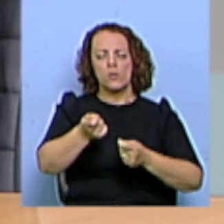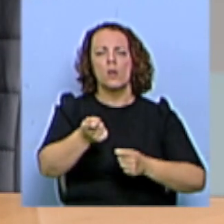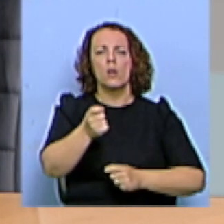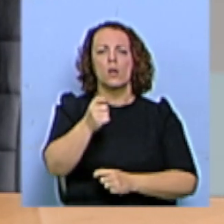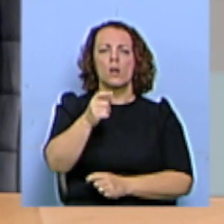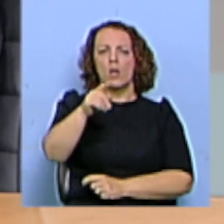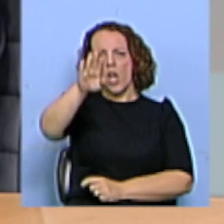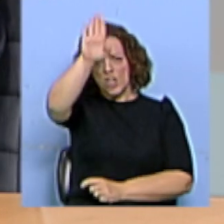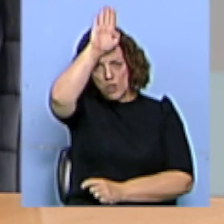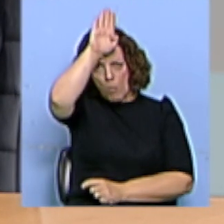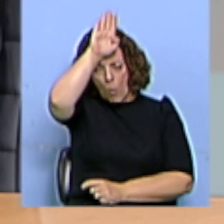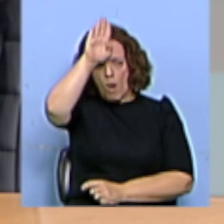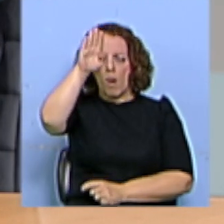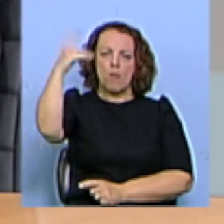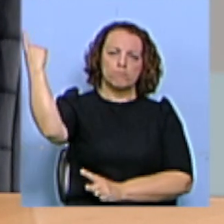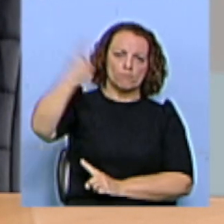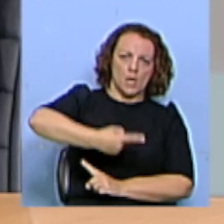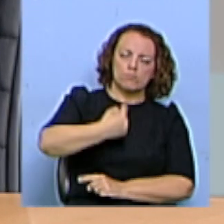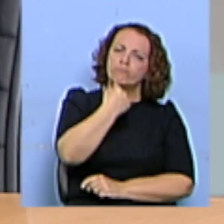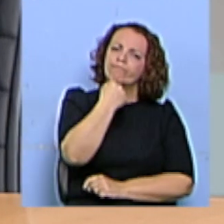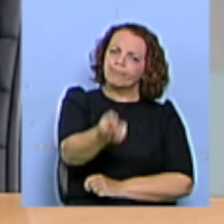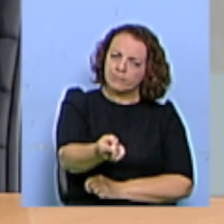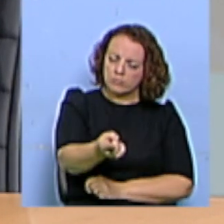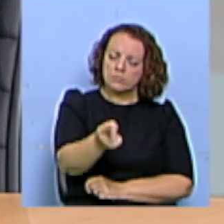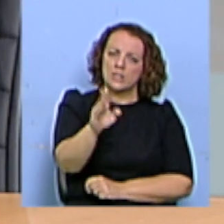Istambul para